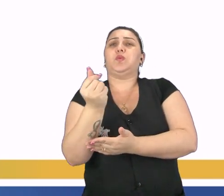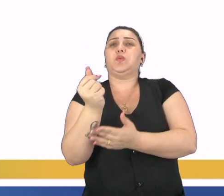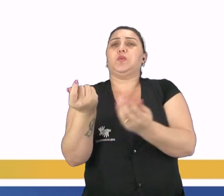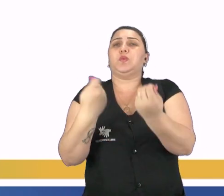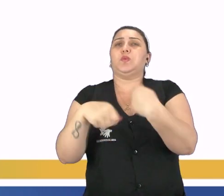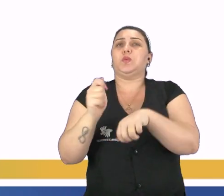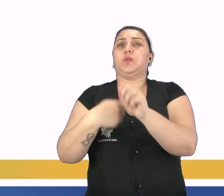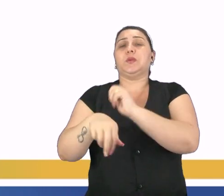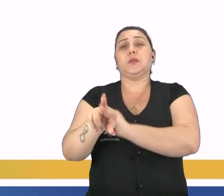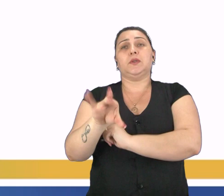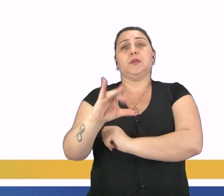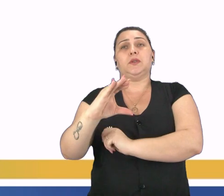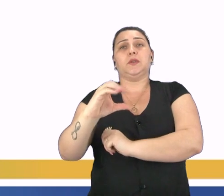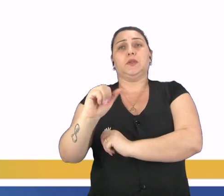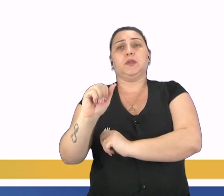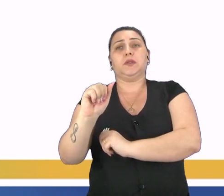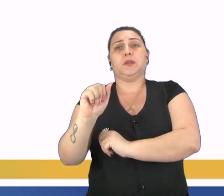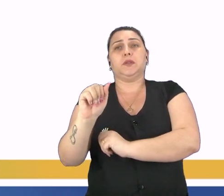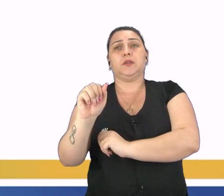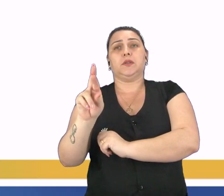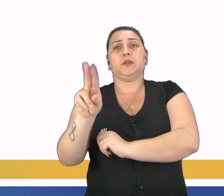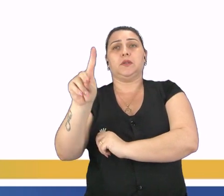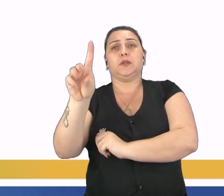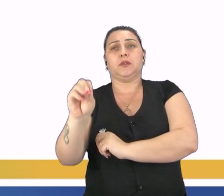economia de Ricardo em reais?